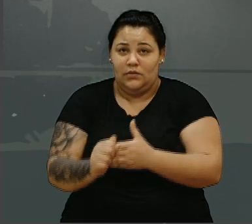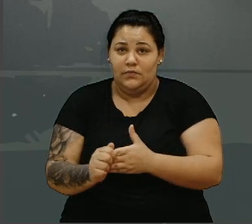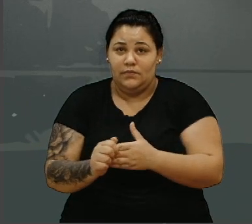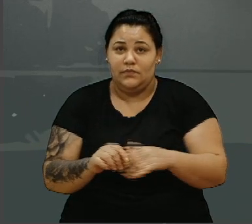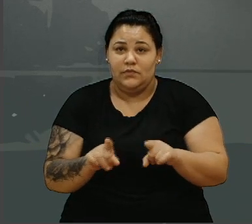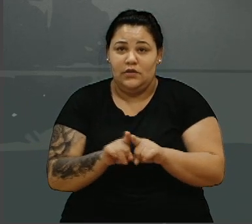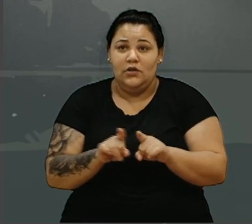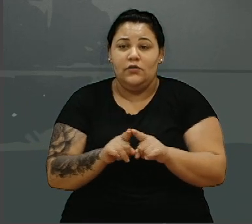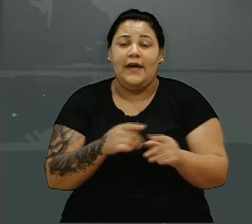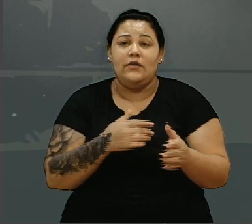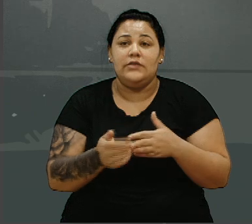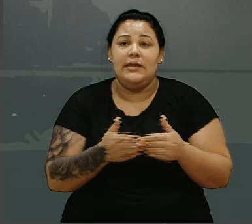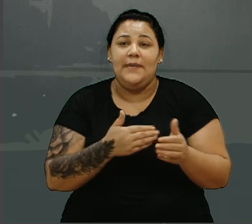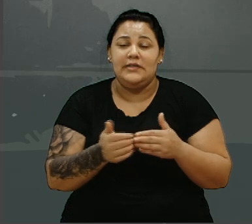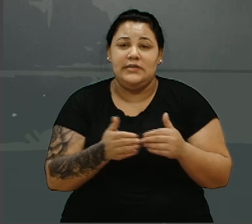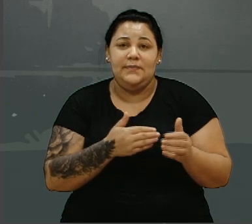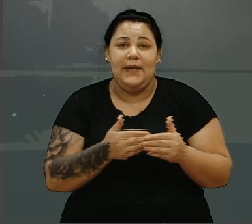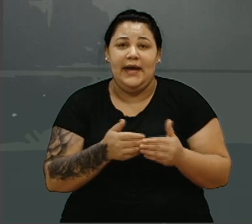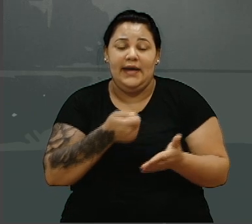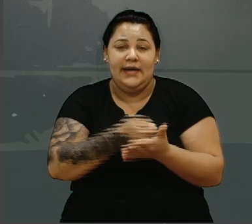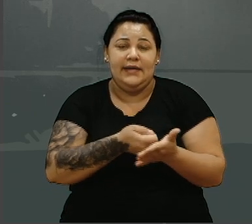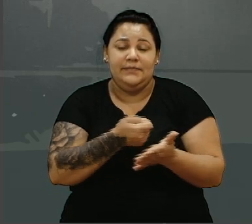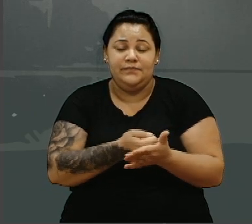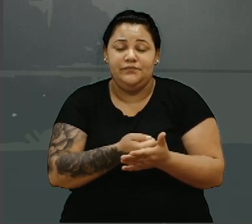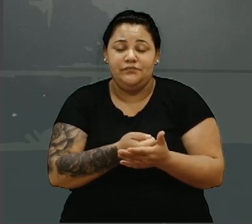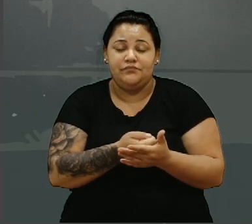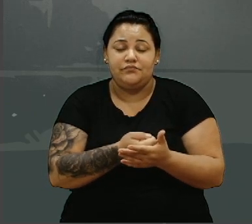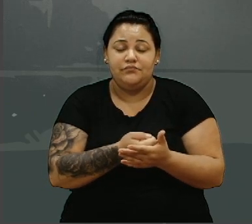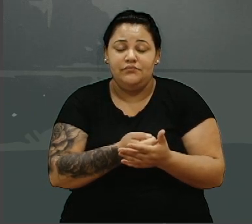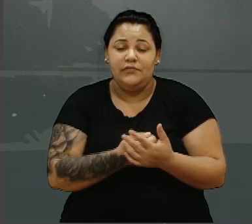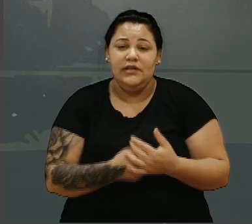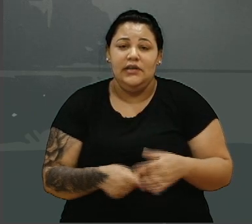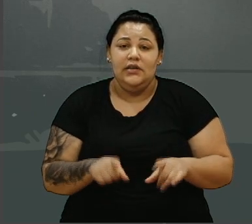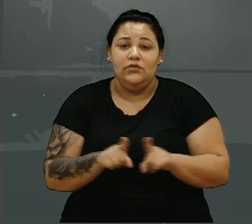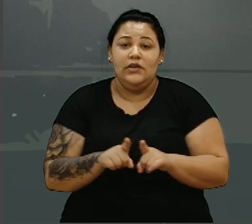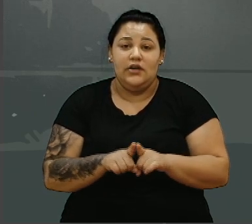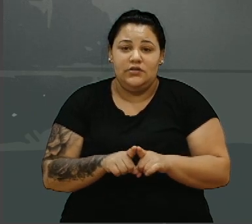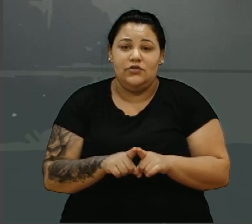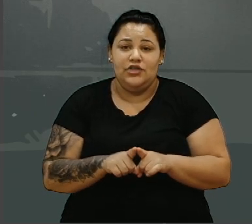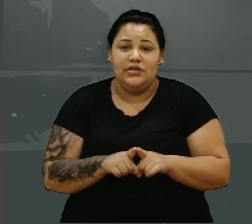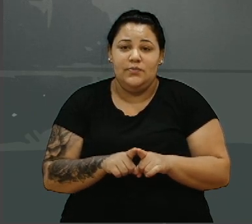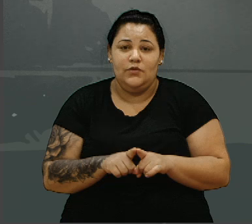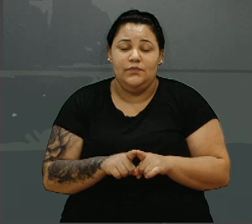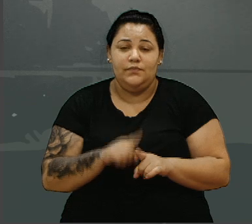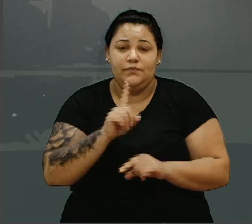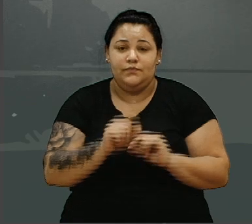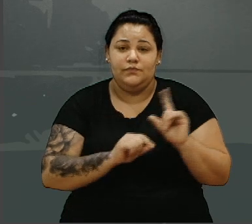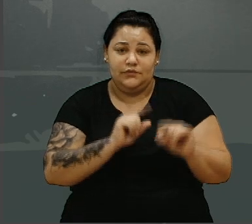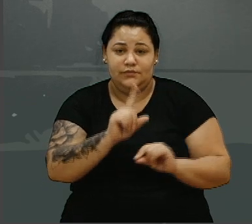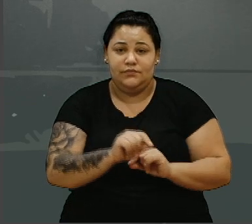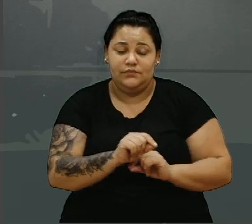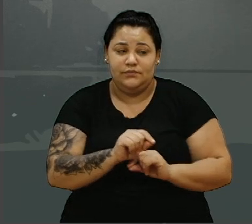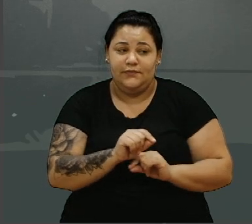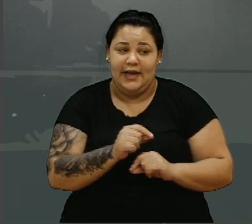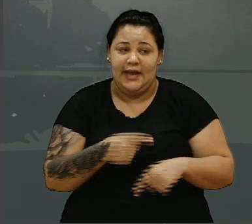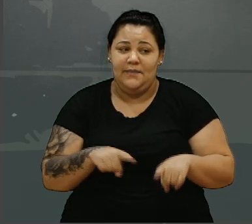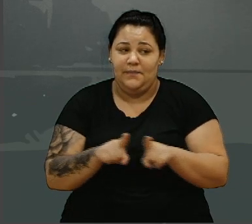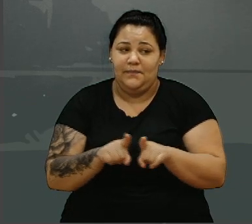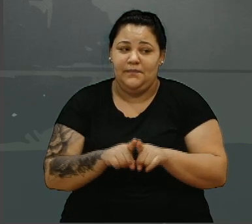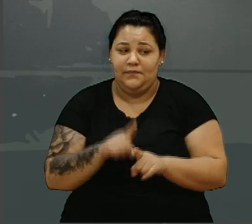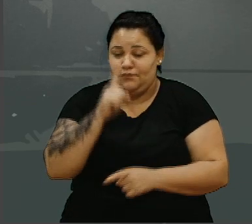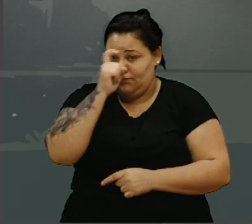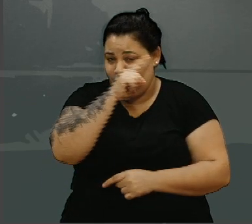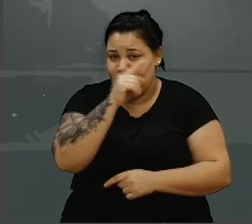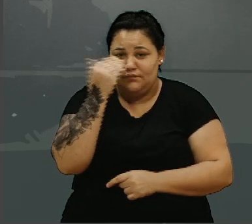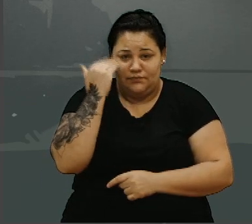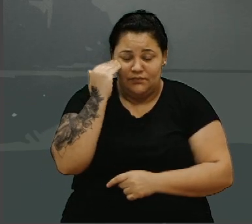qualquer tentativa de criminalizar pais por suas escolhas. Não sei se eu me fiz entender aqui quando eu falei antes que hoje